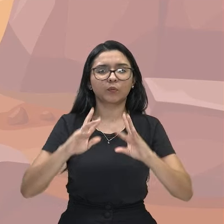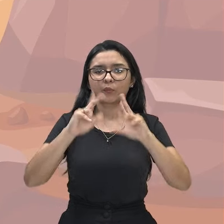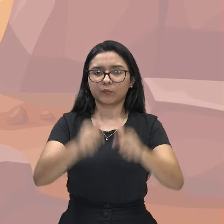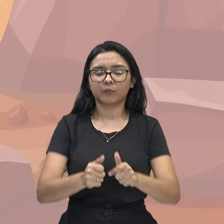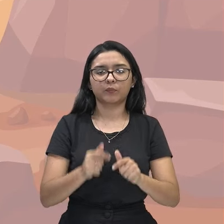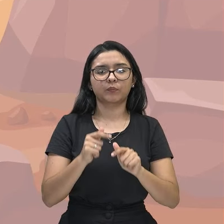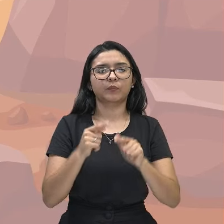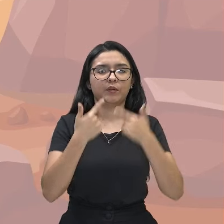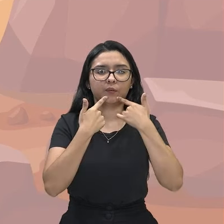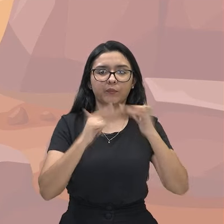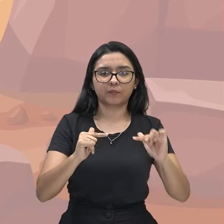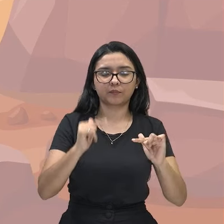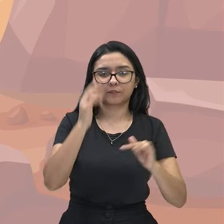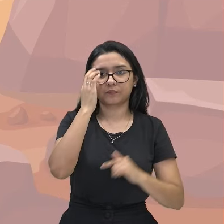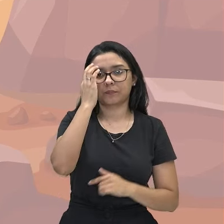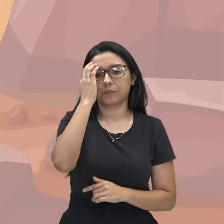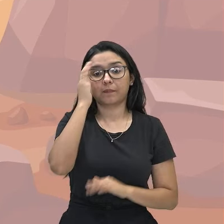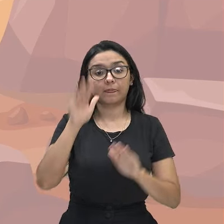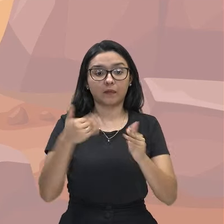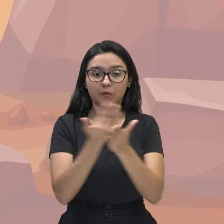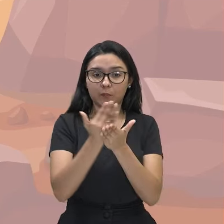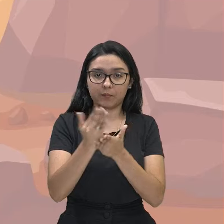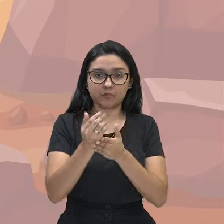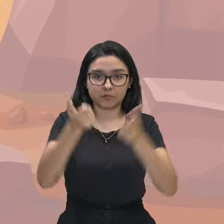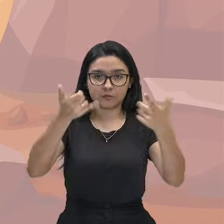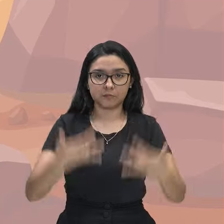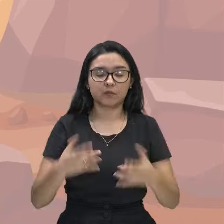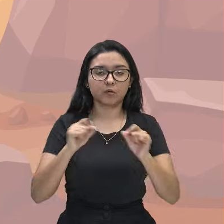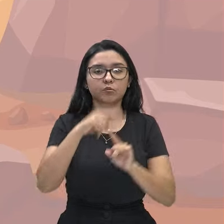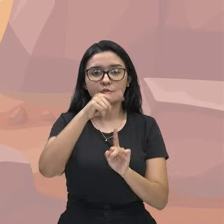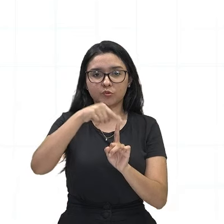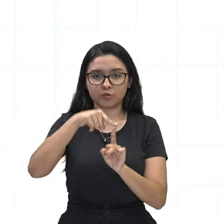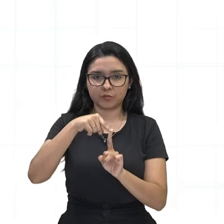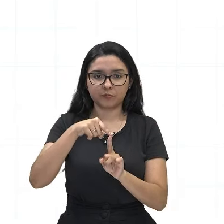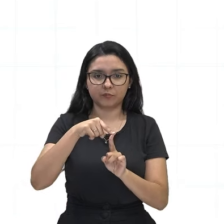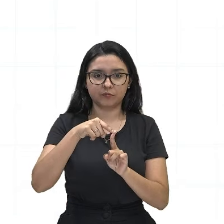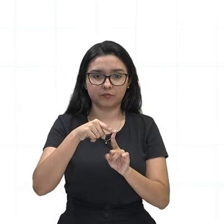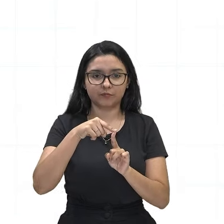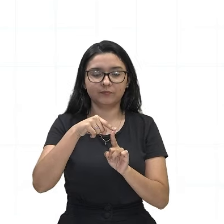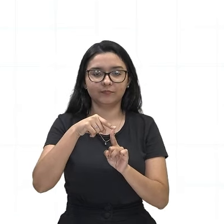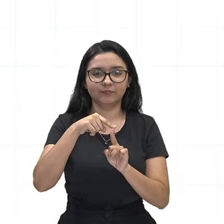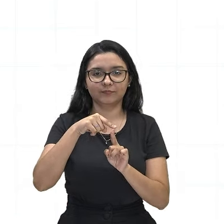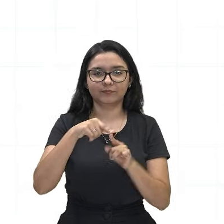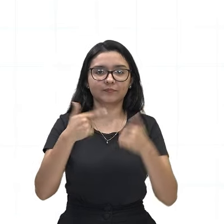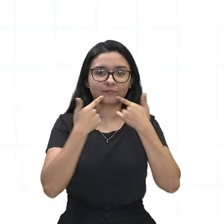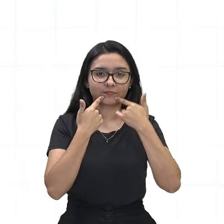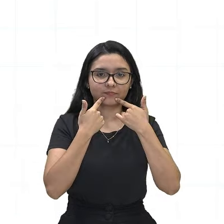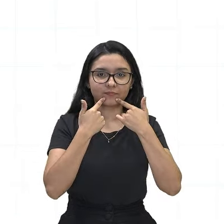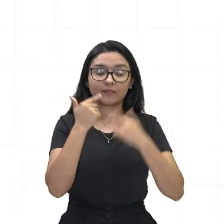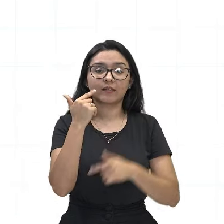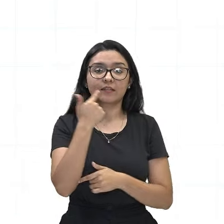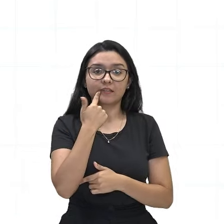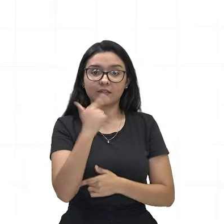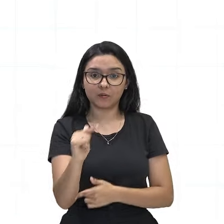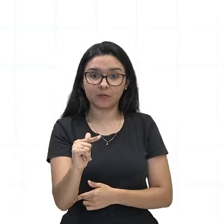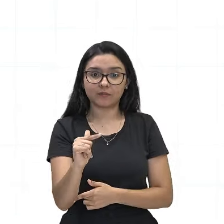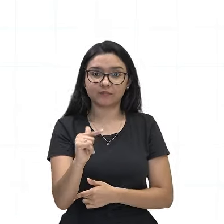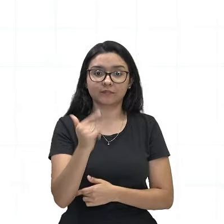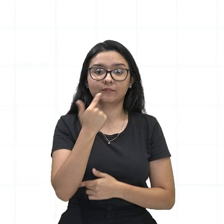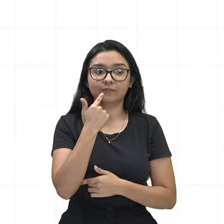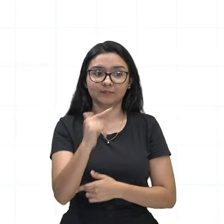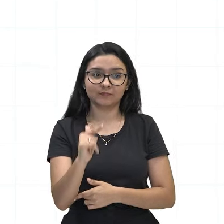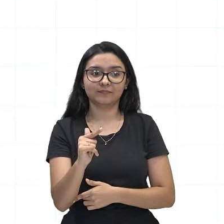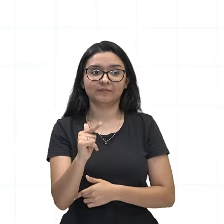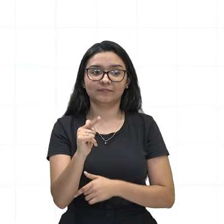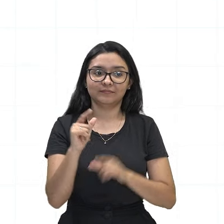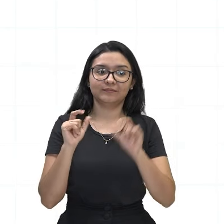ok? Vamos começar aí falando sobre um tipo, olha só, de língua, a língua de sinais. Olha só,